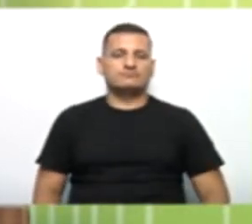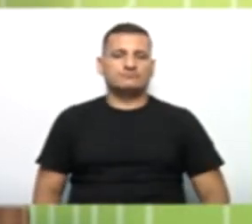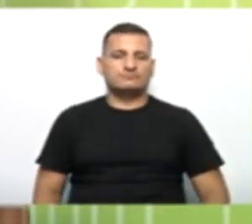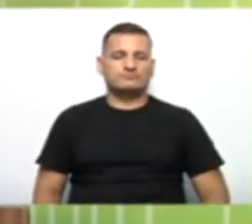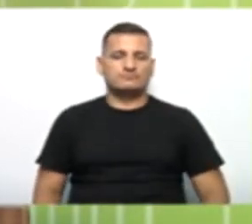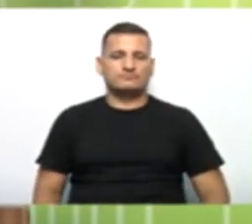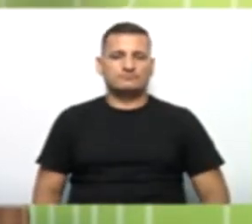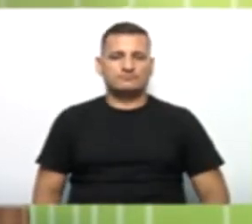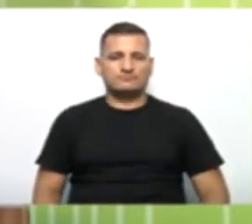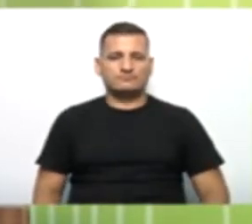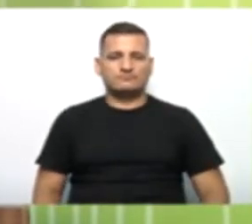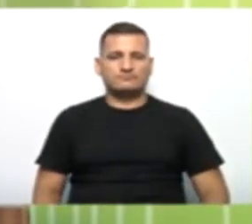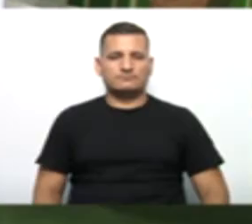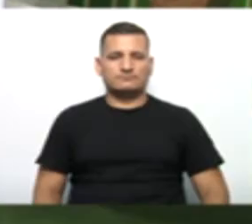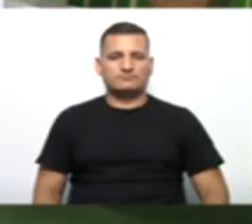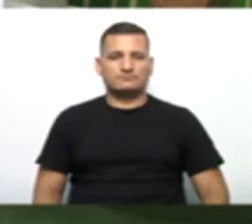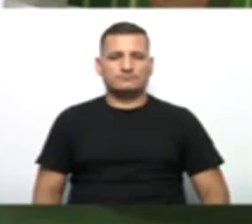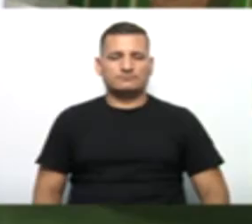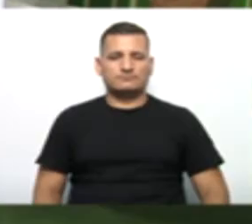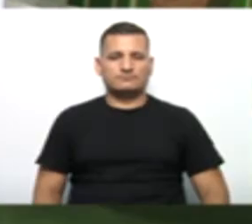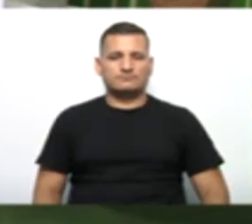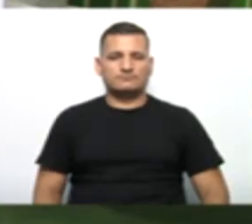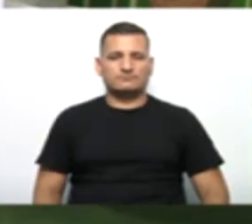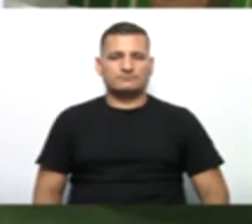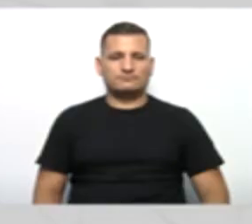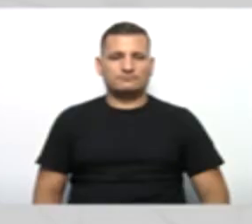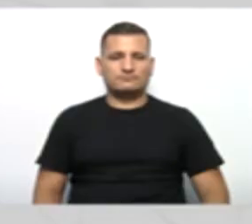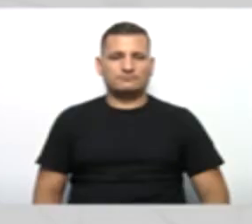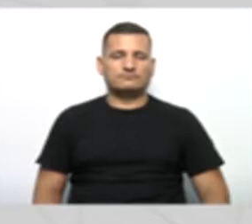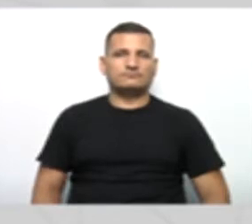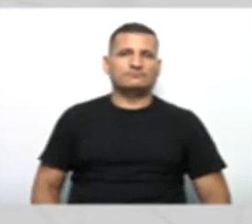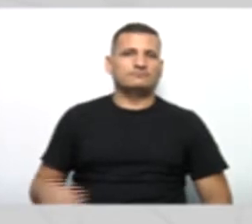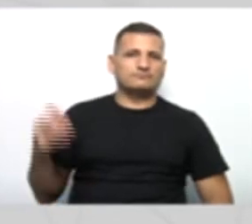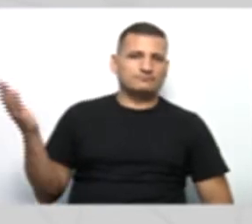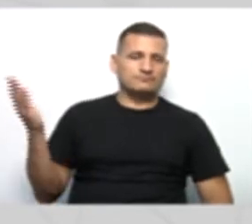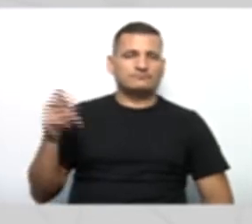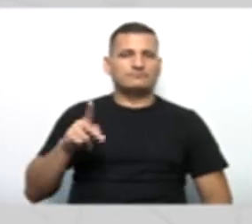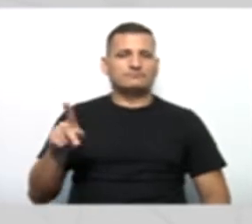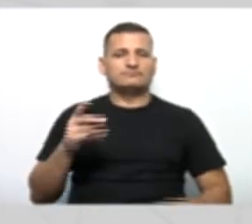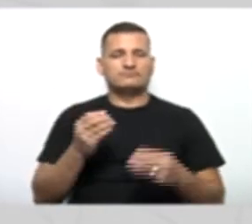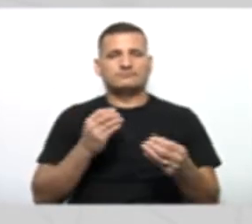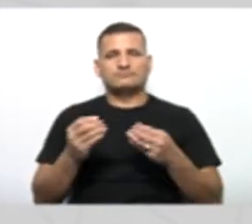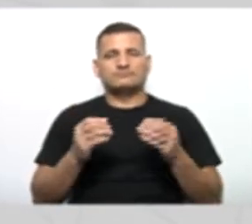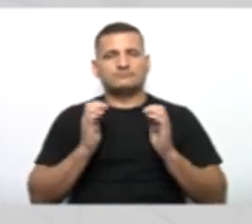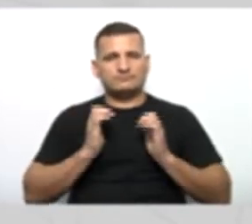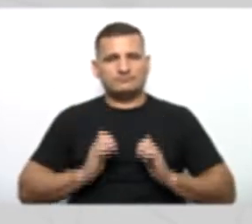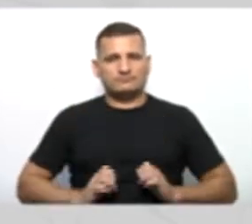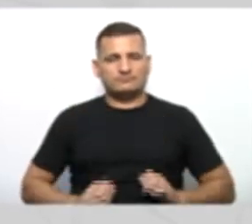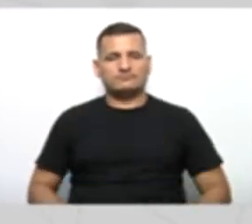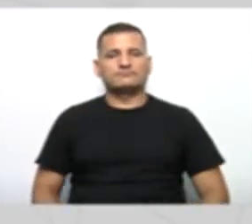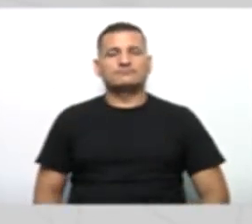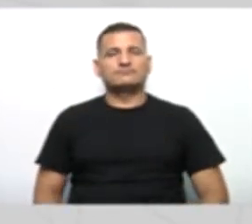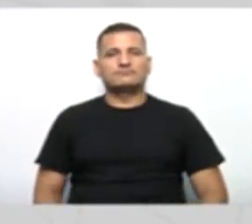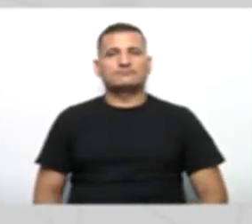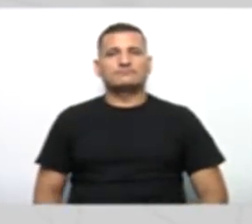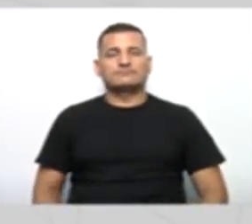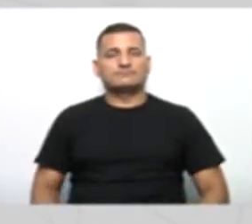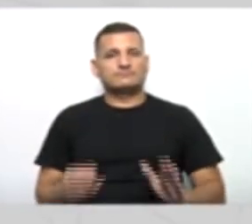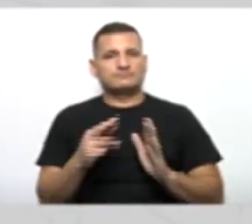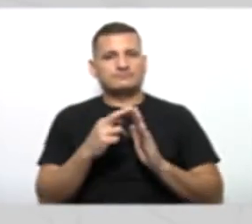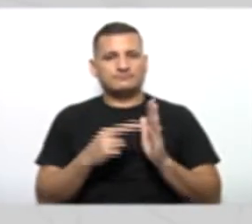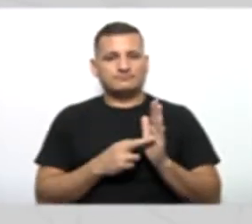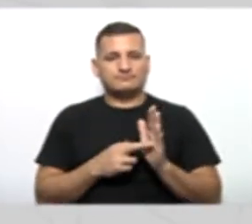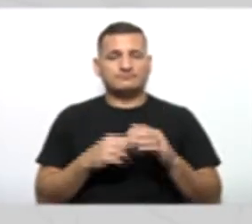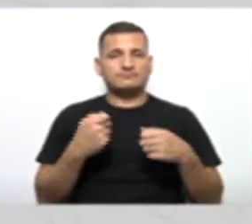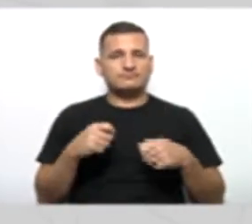atuam exatamente wesley eu falei explicar a elaborar o código de ética exatamente para elaborarmos um código de ética